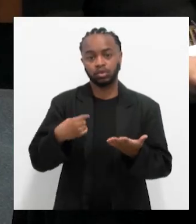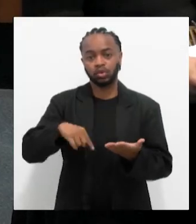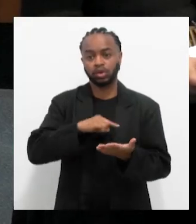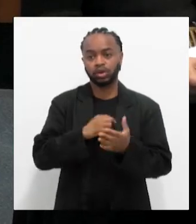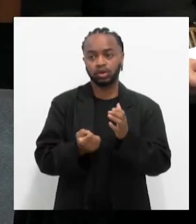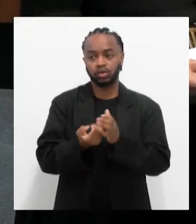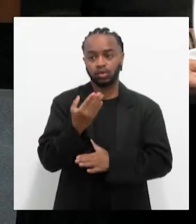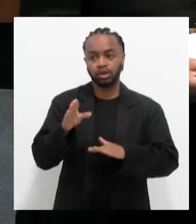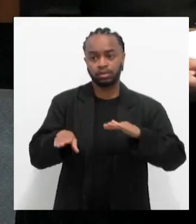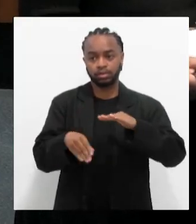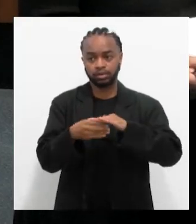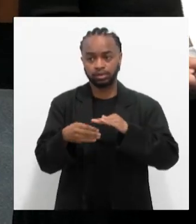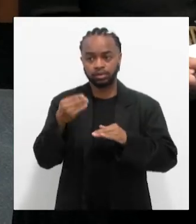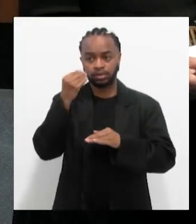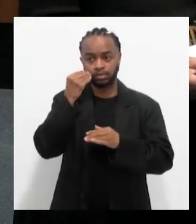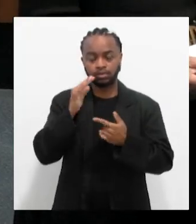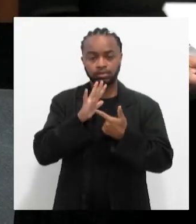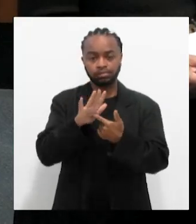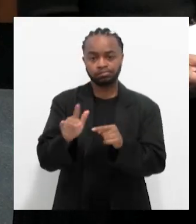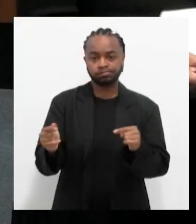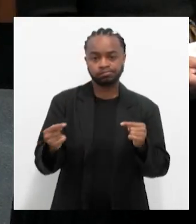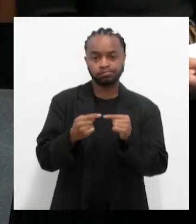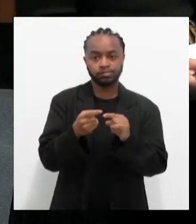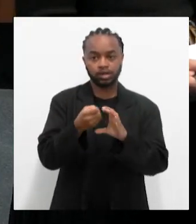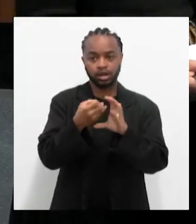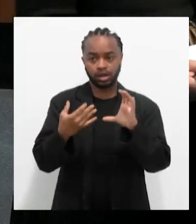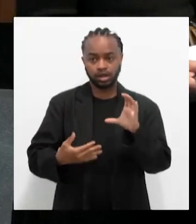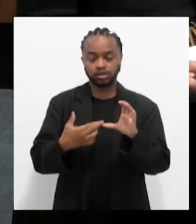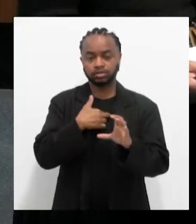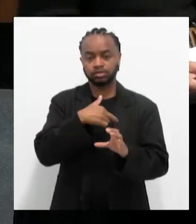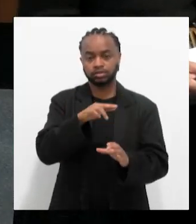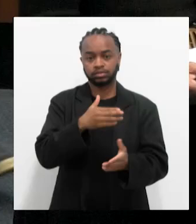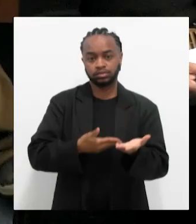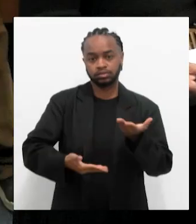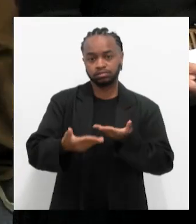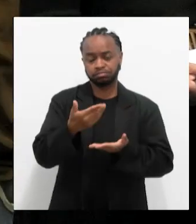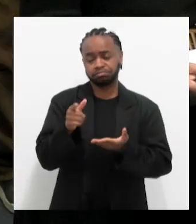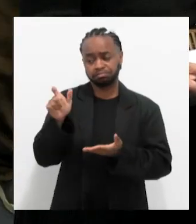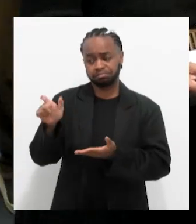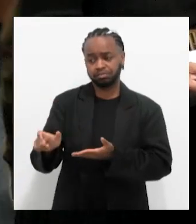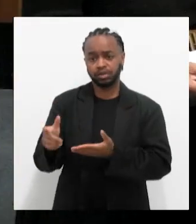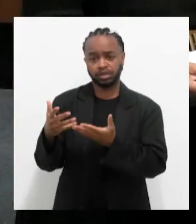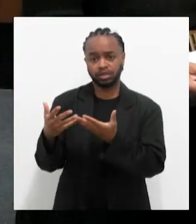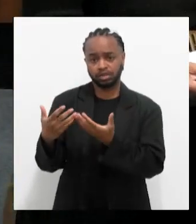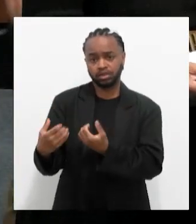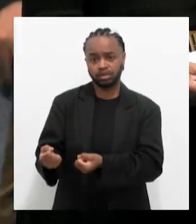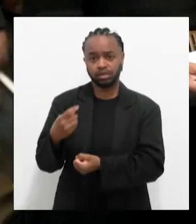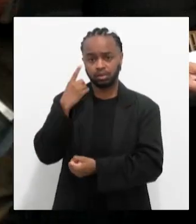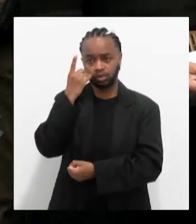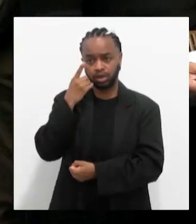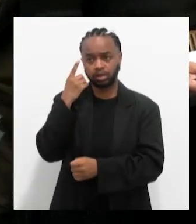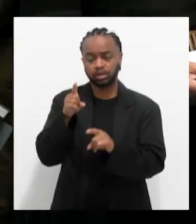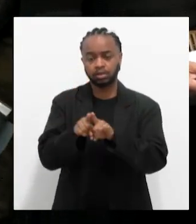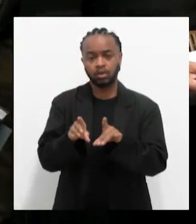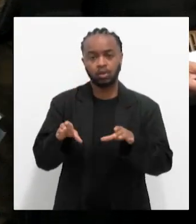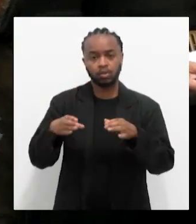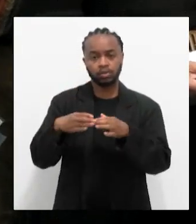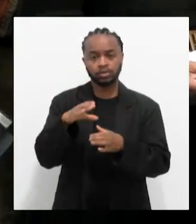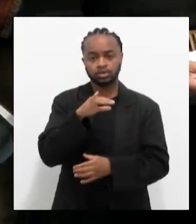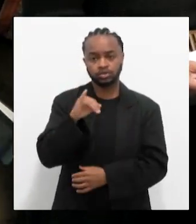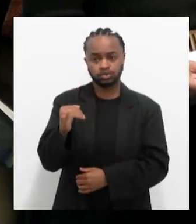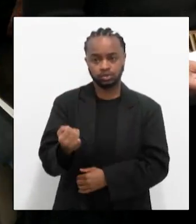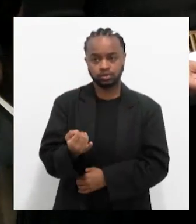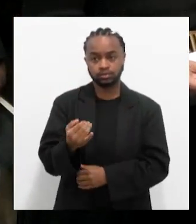para reforçar esse caráter de interreligiosidade, que foram prontamente recebidas pela deputada Tia Ju e pela Comissão de Constituição e